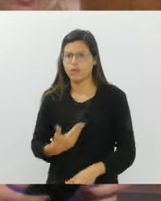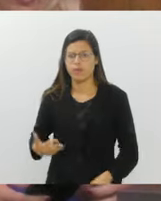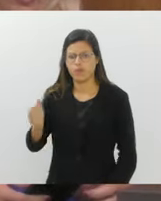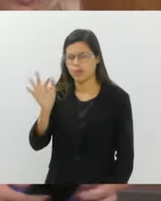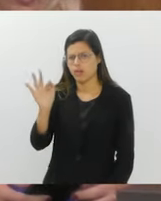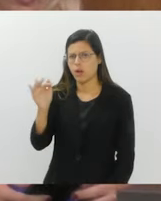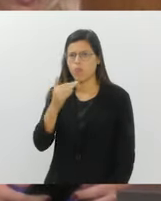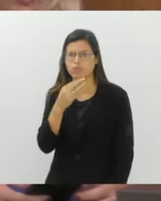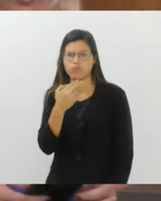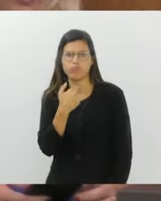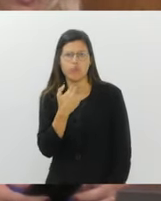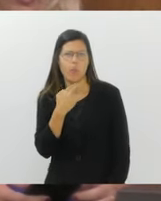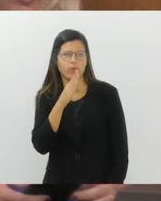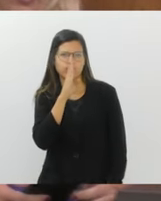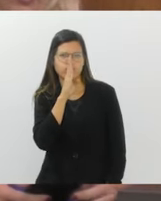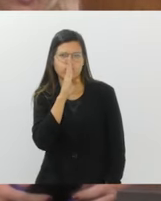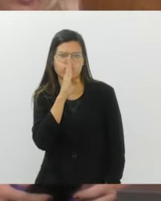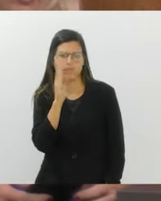Toma aqui que é o filho é teu.